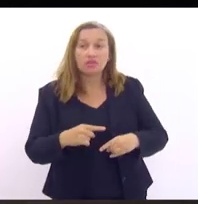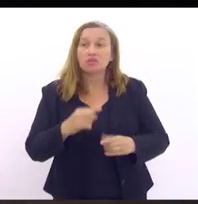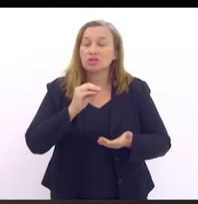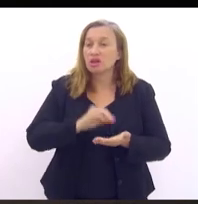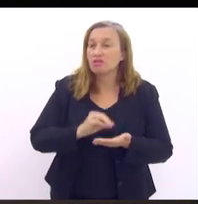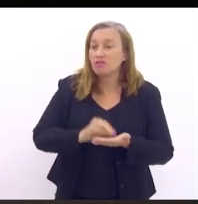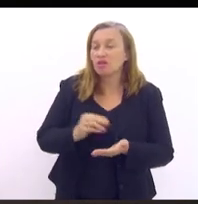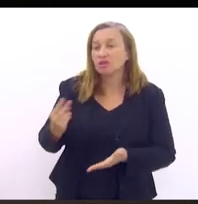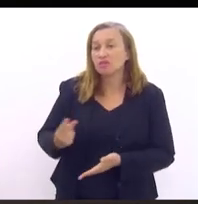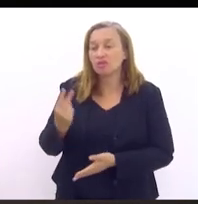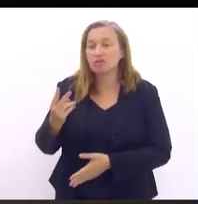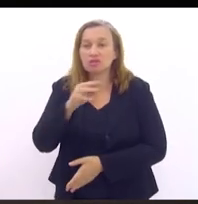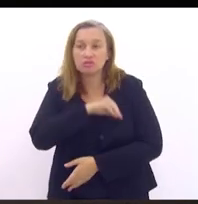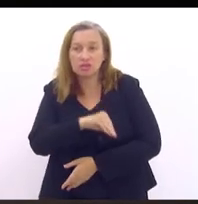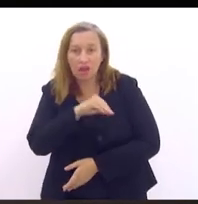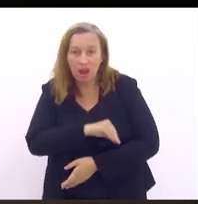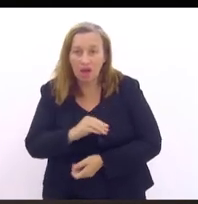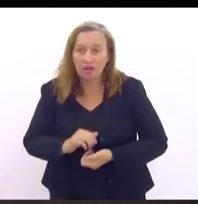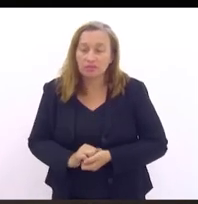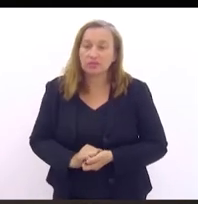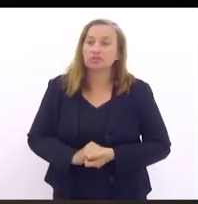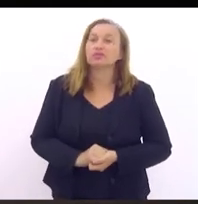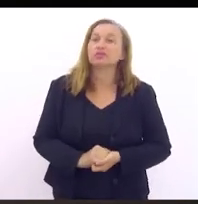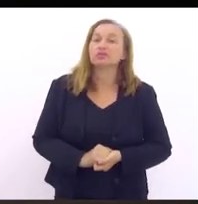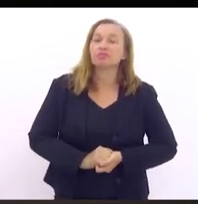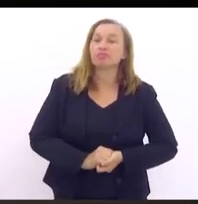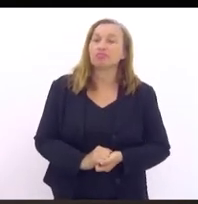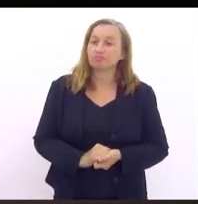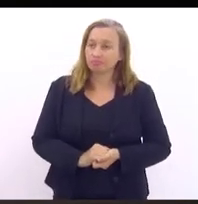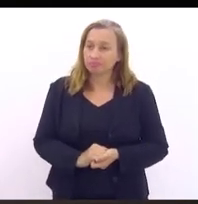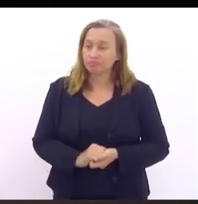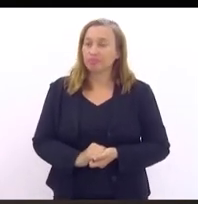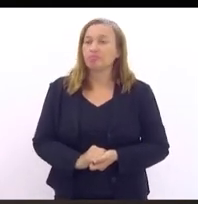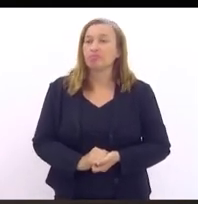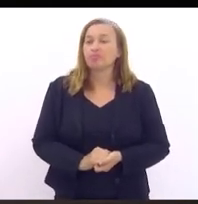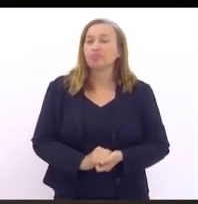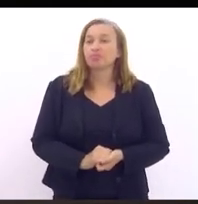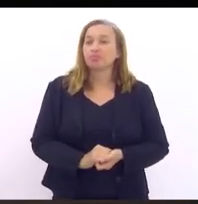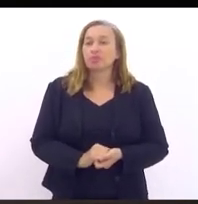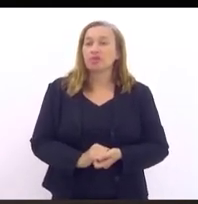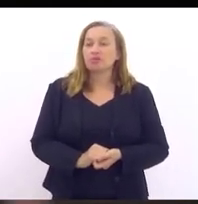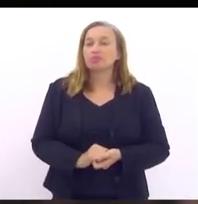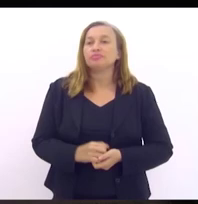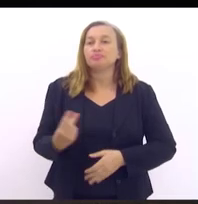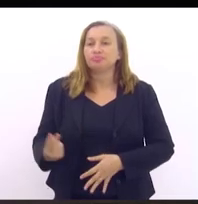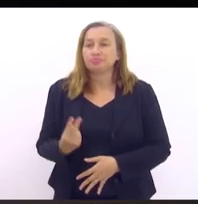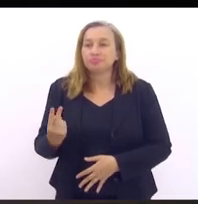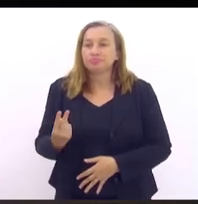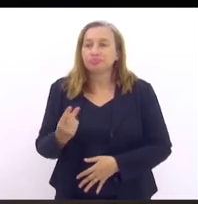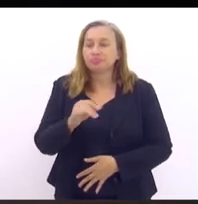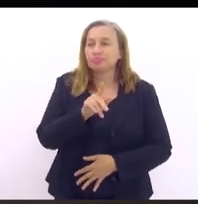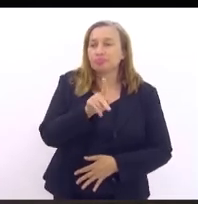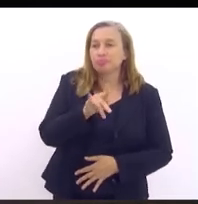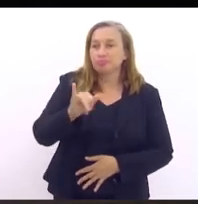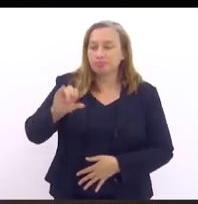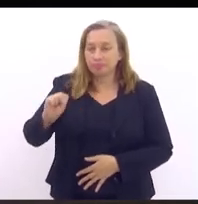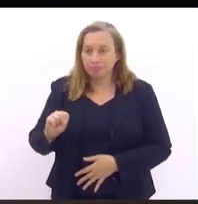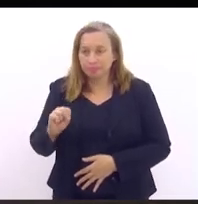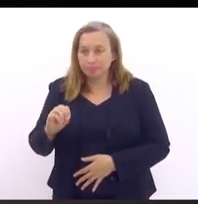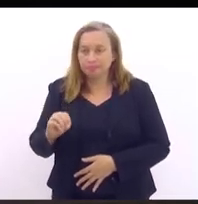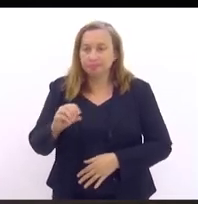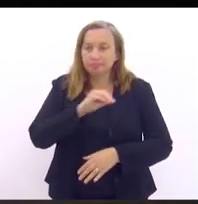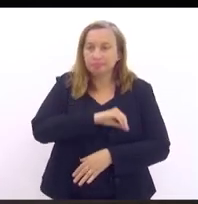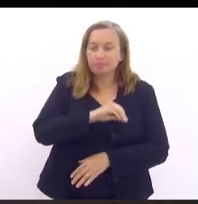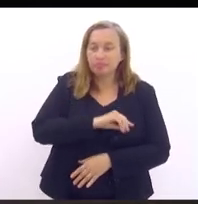desvalorização dos salários frente à elevação inflacionária incidente sobre os valores de pisos salariais que não